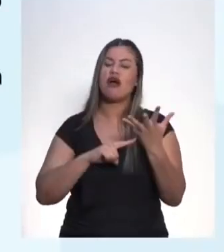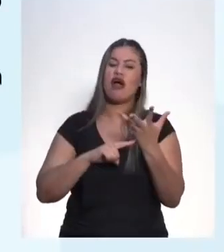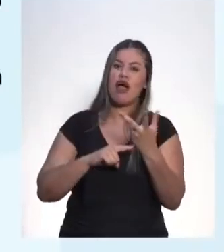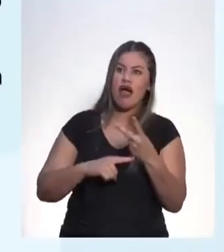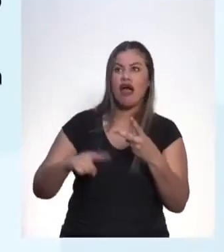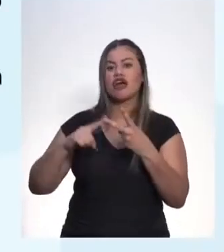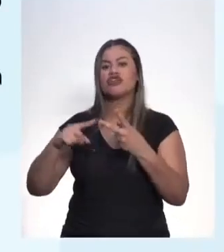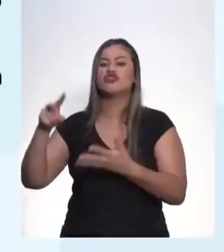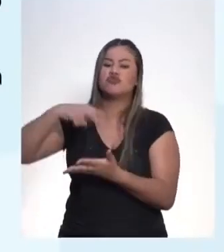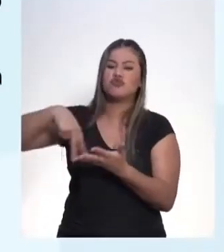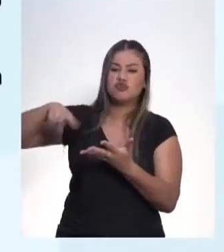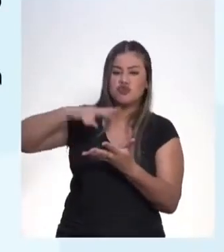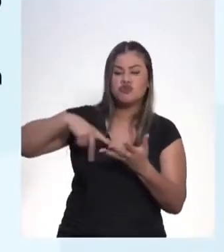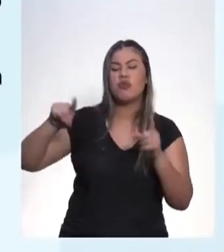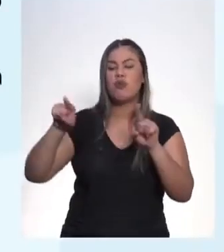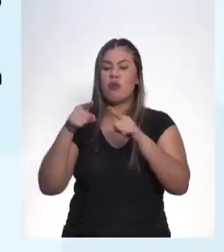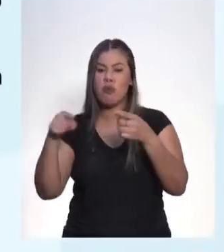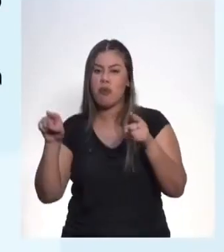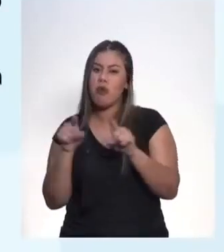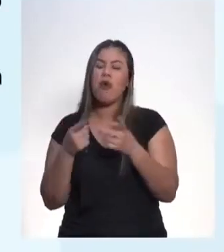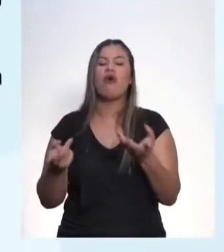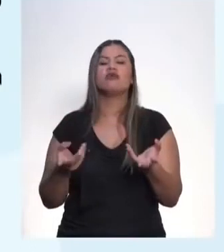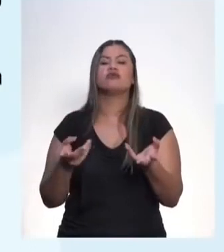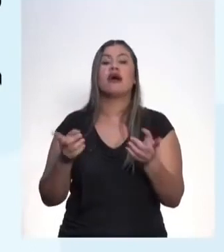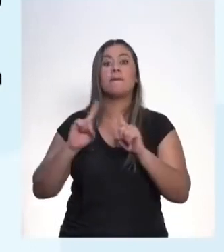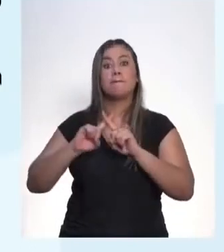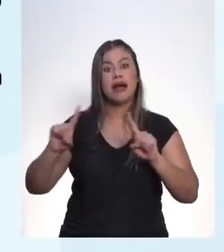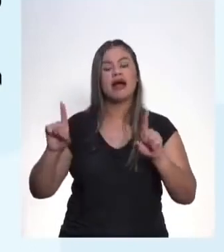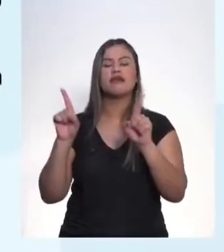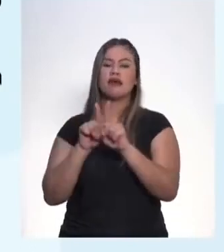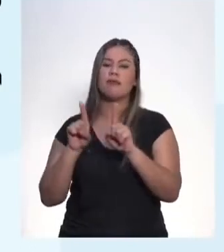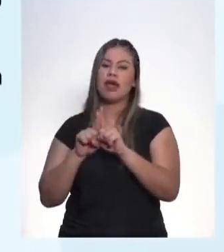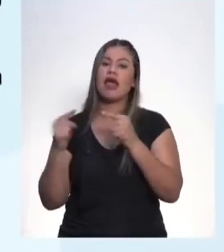música, com dança, mas também com